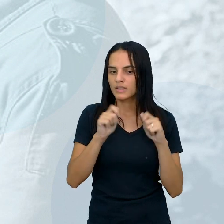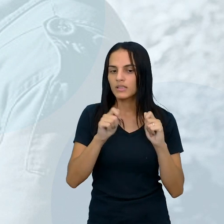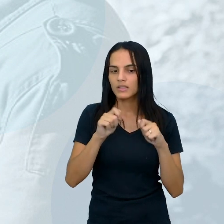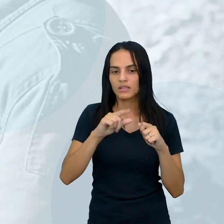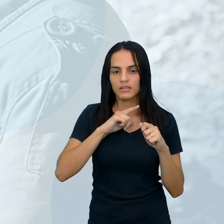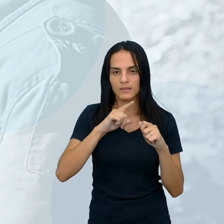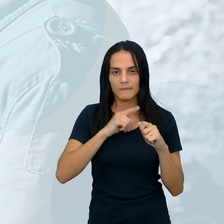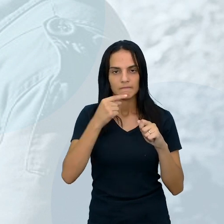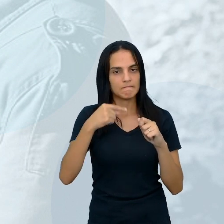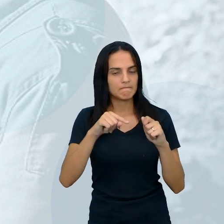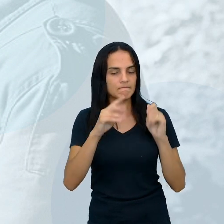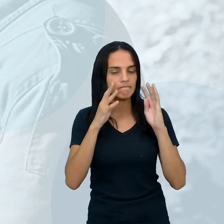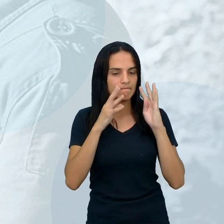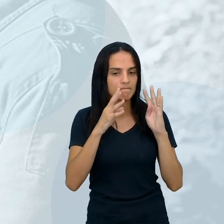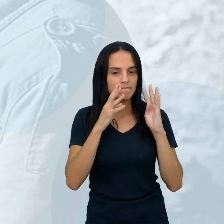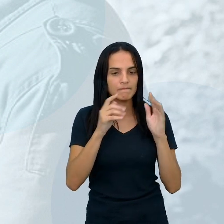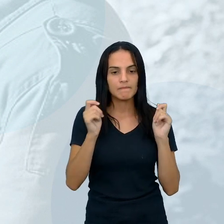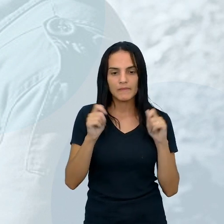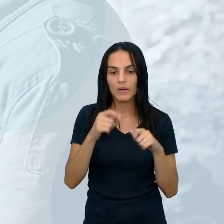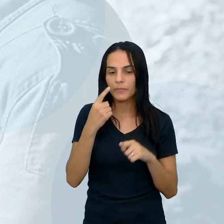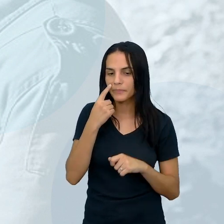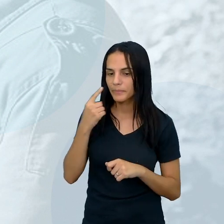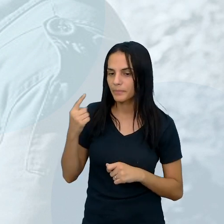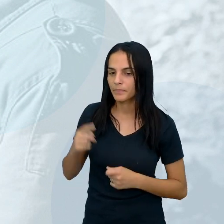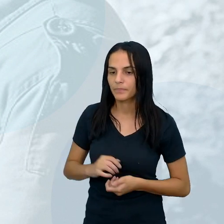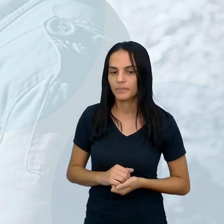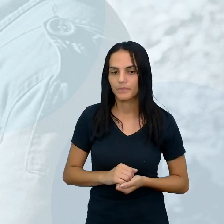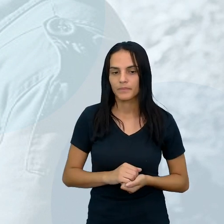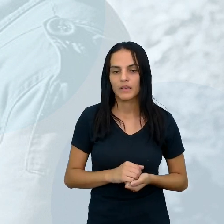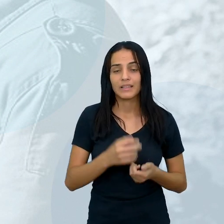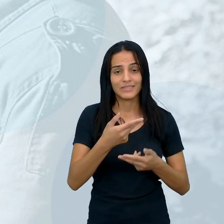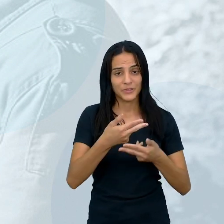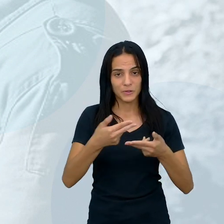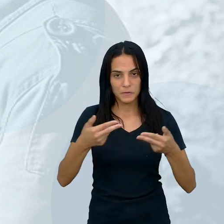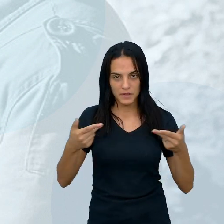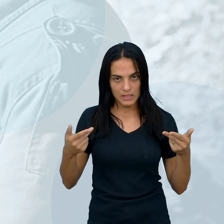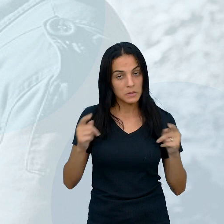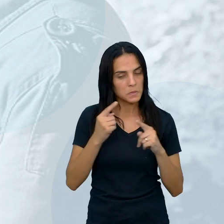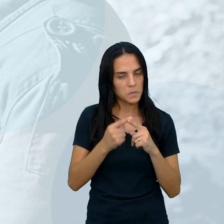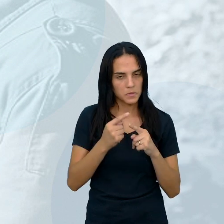nossa atenção sobre esse assunto, né? Então, são diversos os